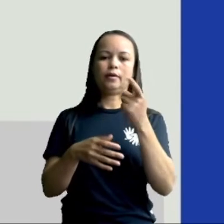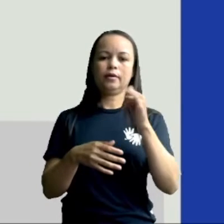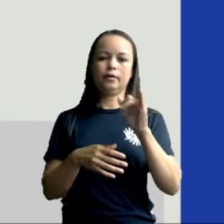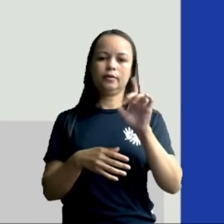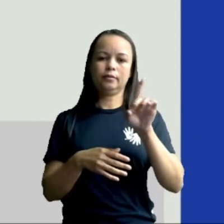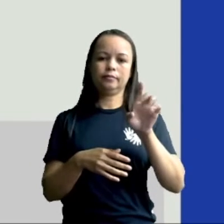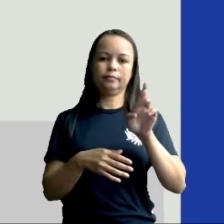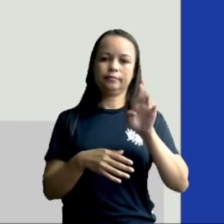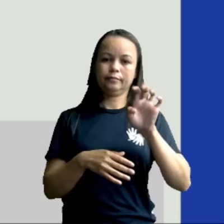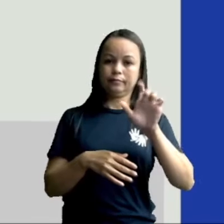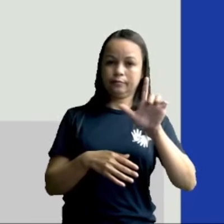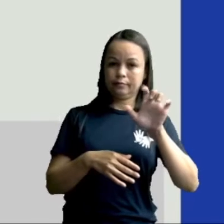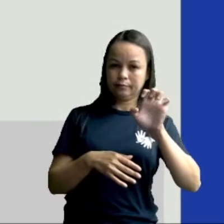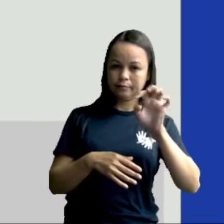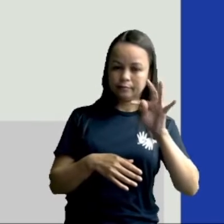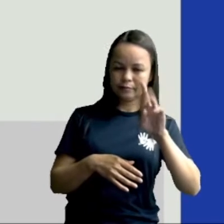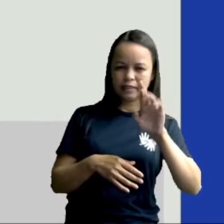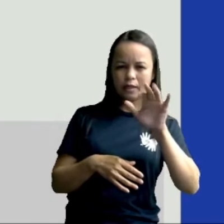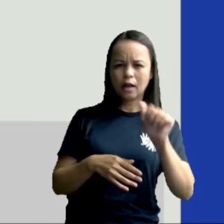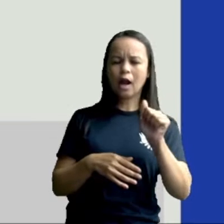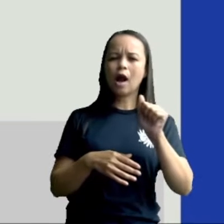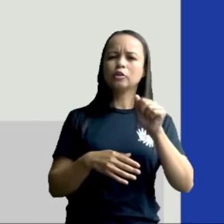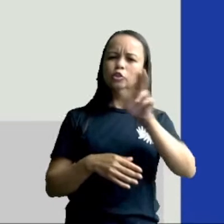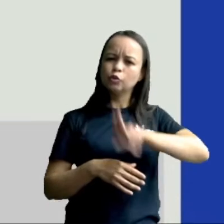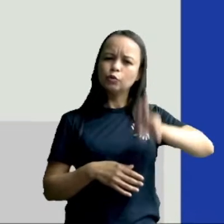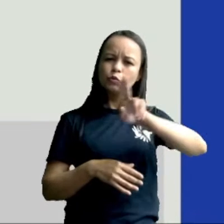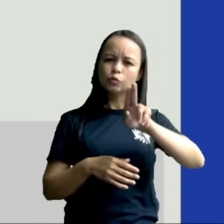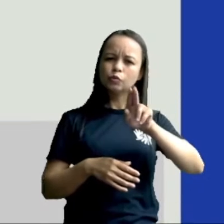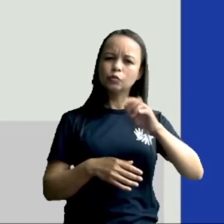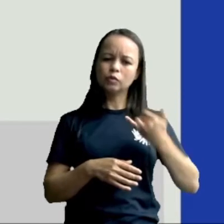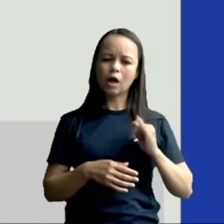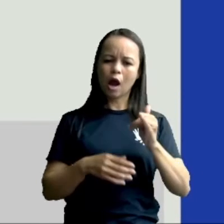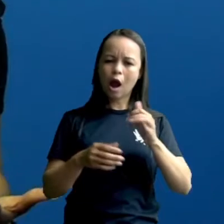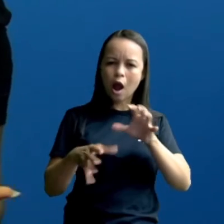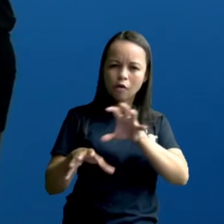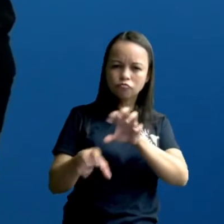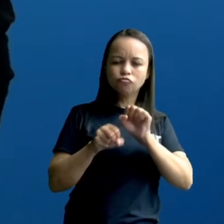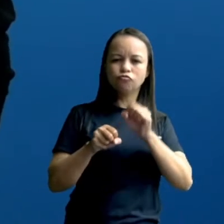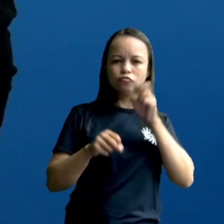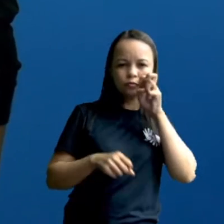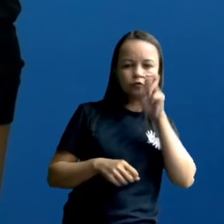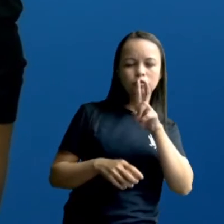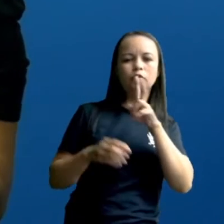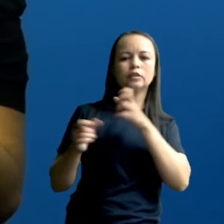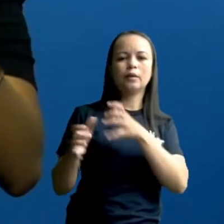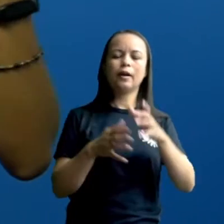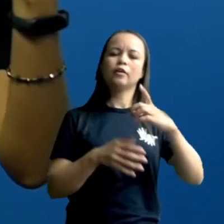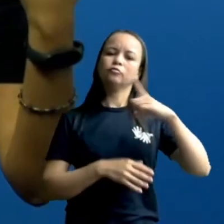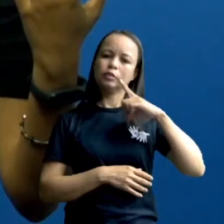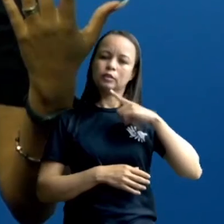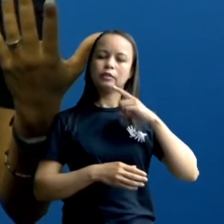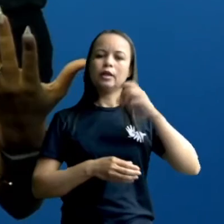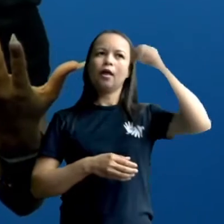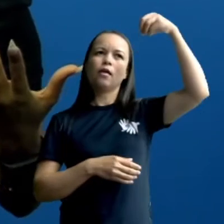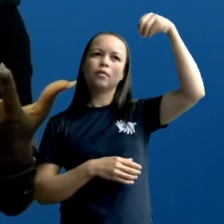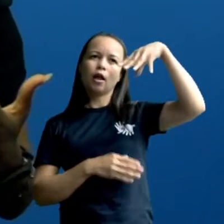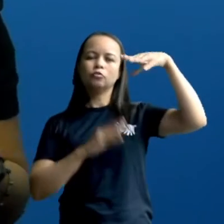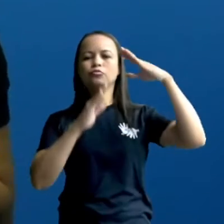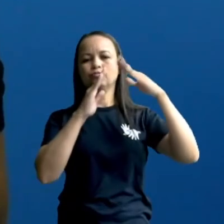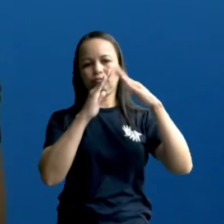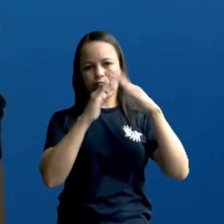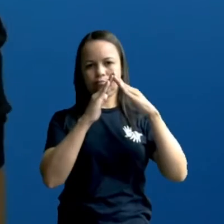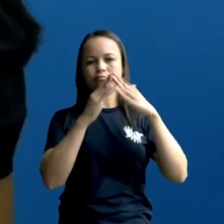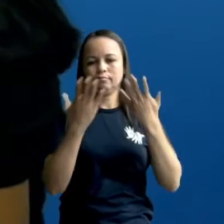Que a gente usa essa energia hidroelétrica, a força da energia, para obter a energia que a gente tem nas luzes da nossa casa,